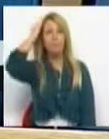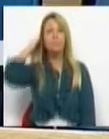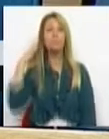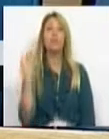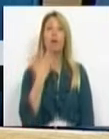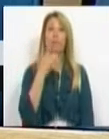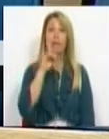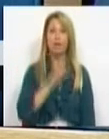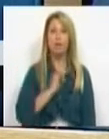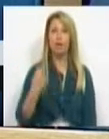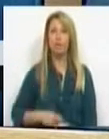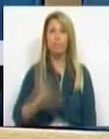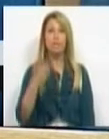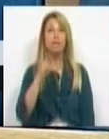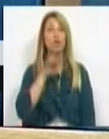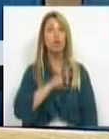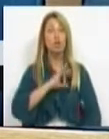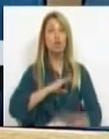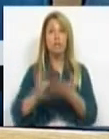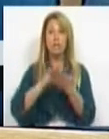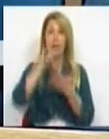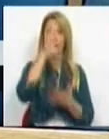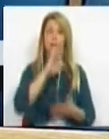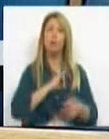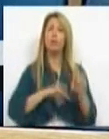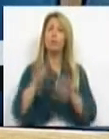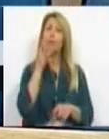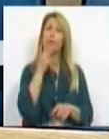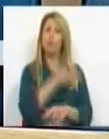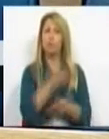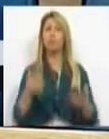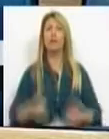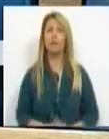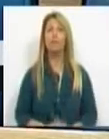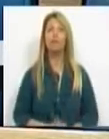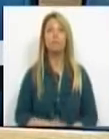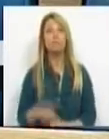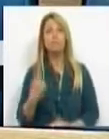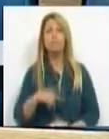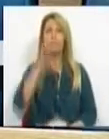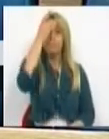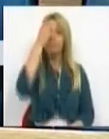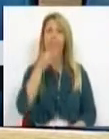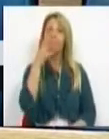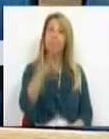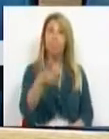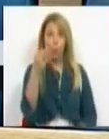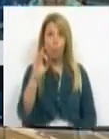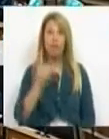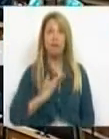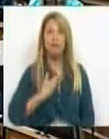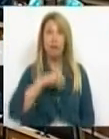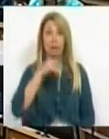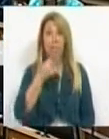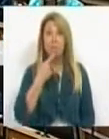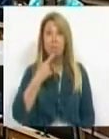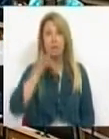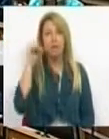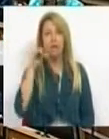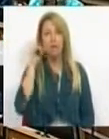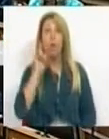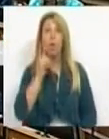Obrigado, Sra. Presidente, Sr. Secretário de Estado, Srs. Deputados. Só um comentário. O PSD ainda não percebeu que o que levou